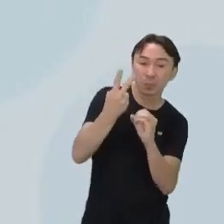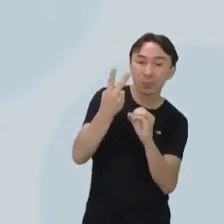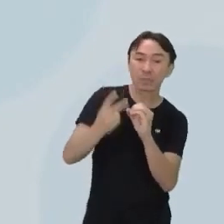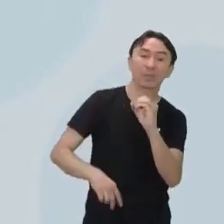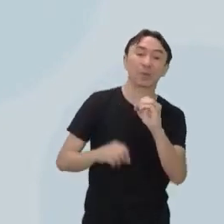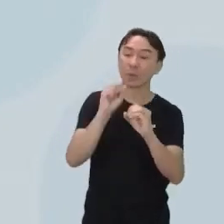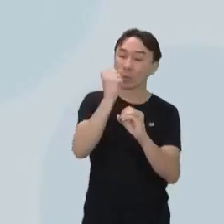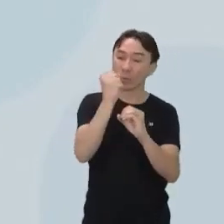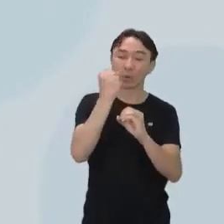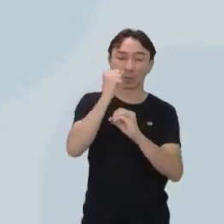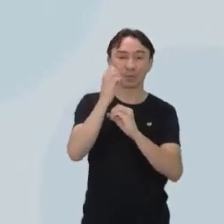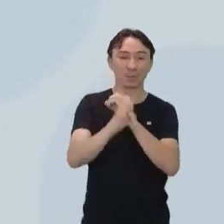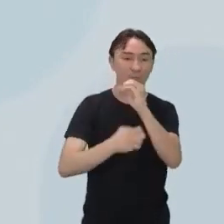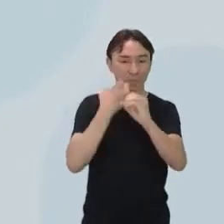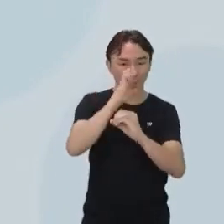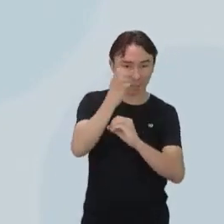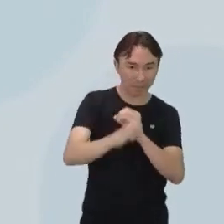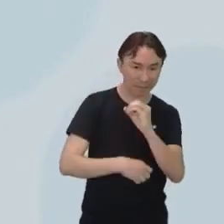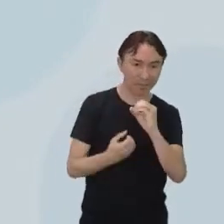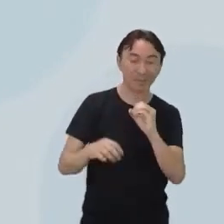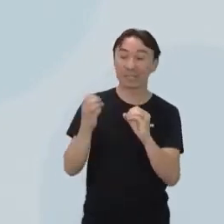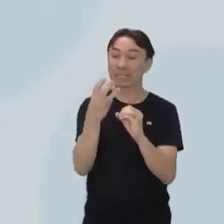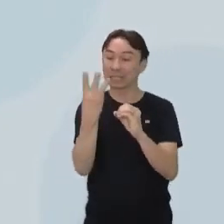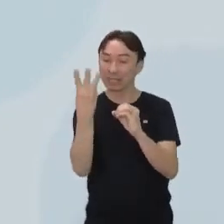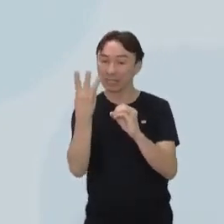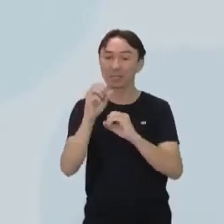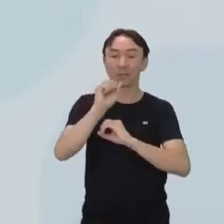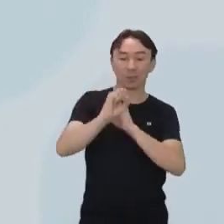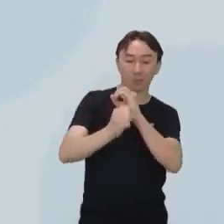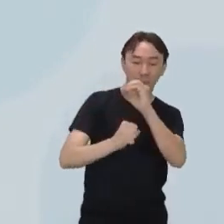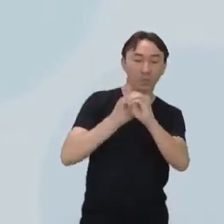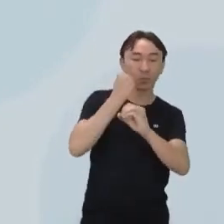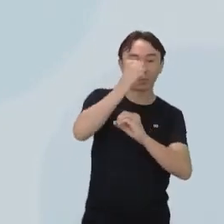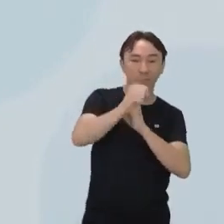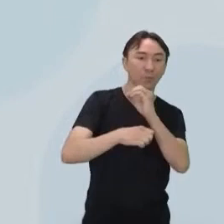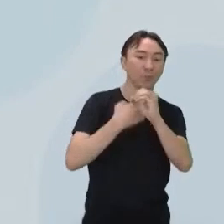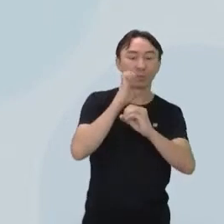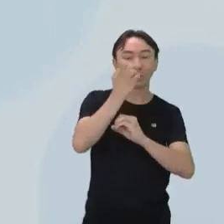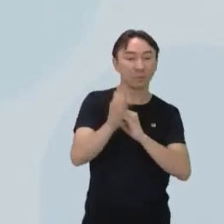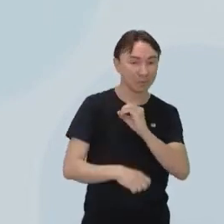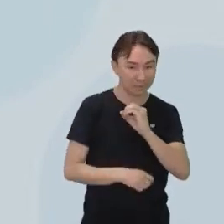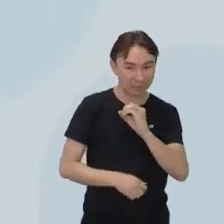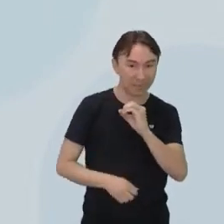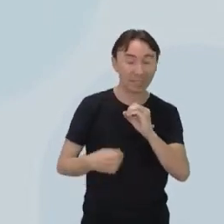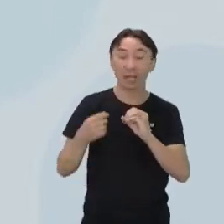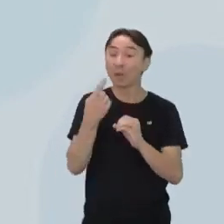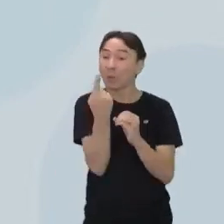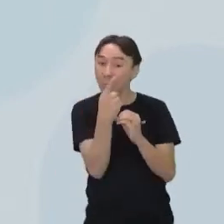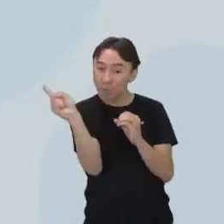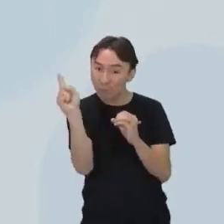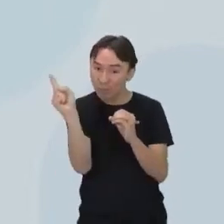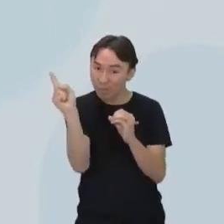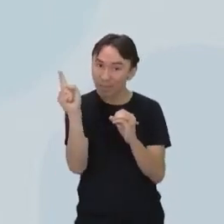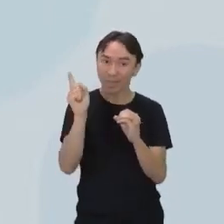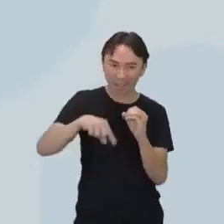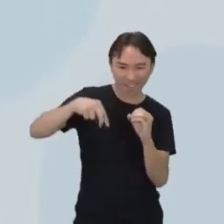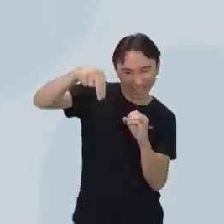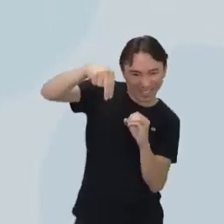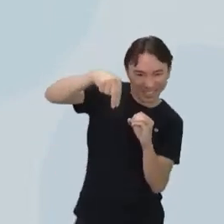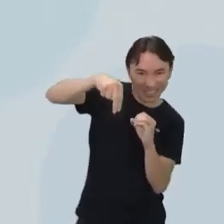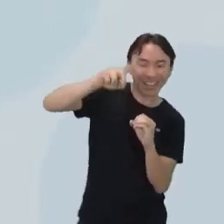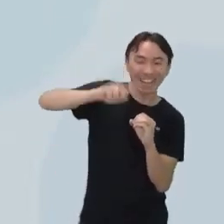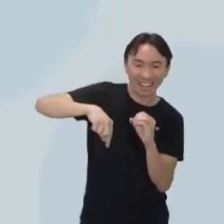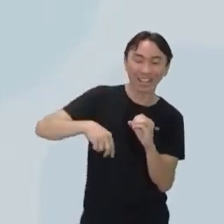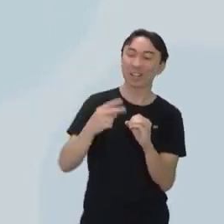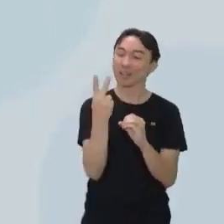camada 8 elétrons e na última camada dele, na camada N, 2 elétrons, ok? É bem visível isso aqui,